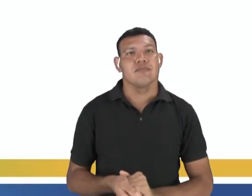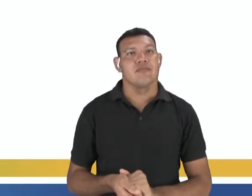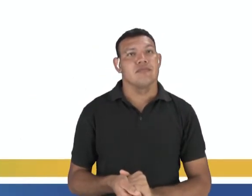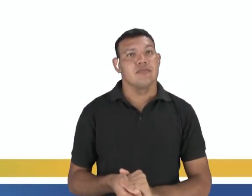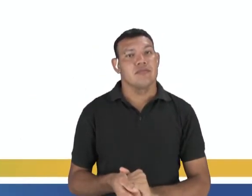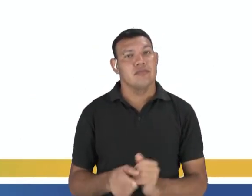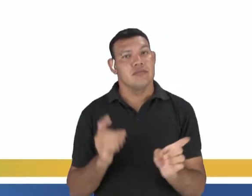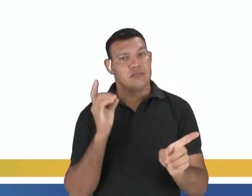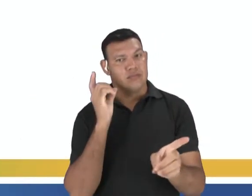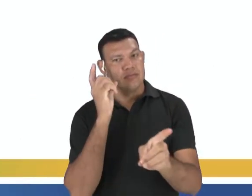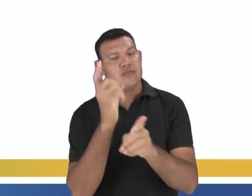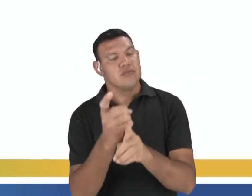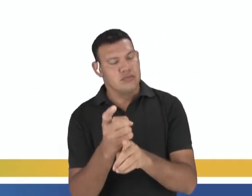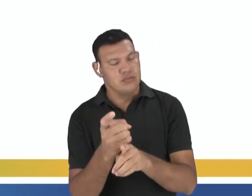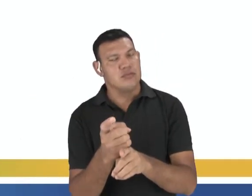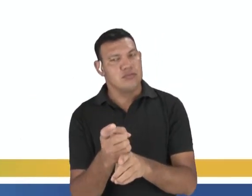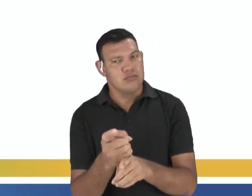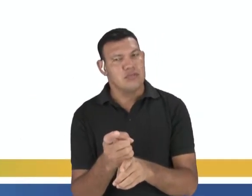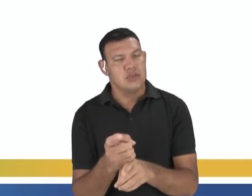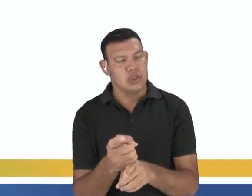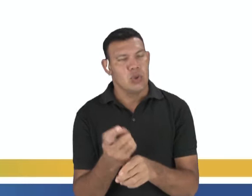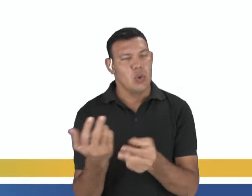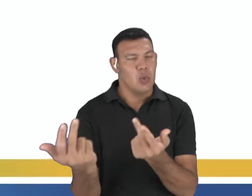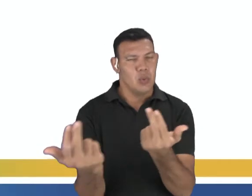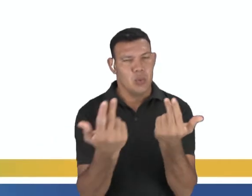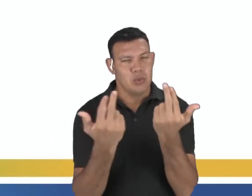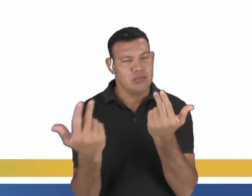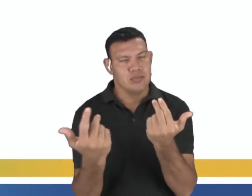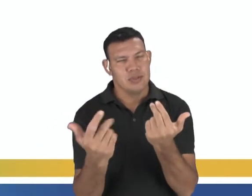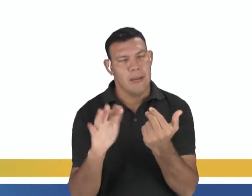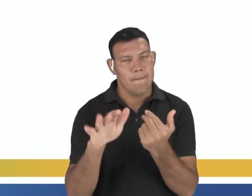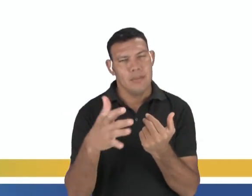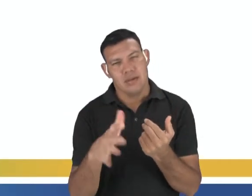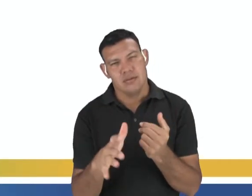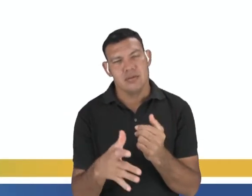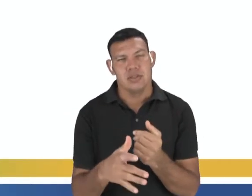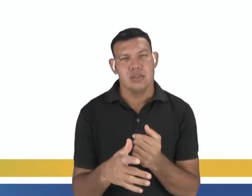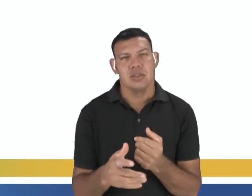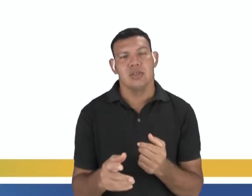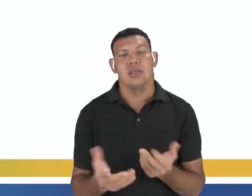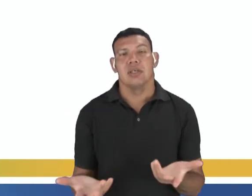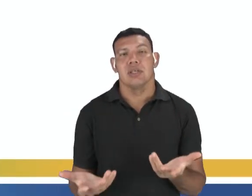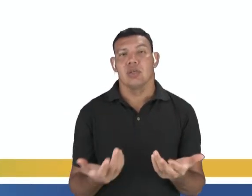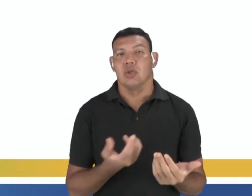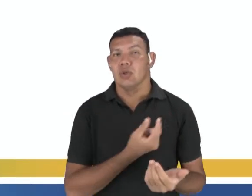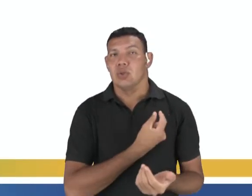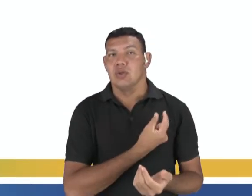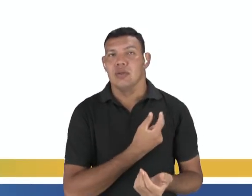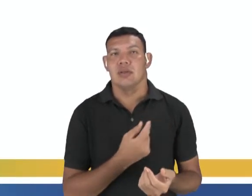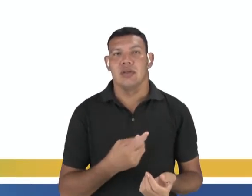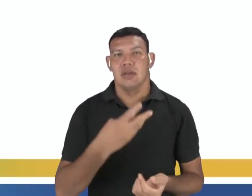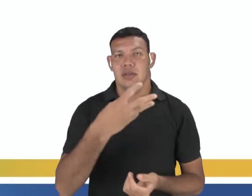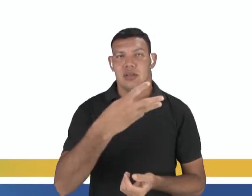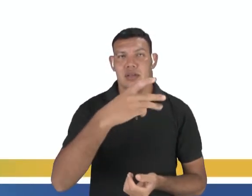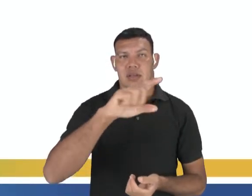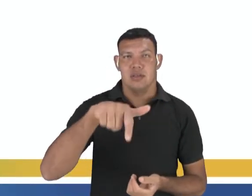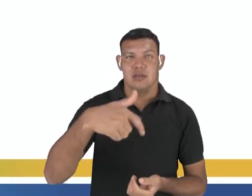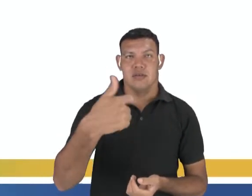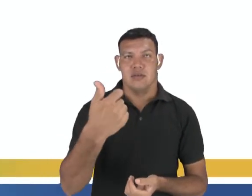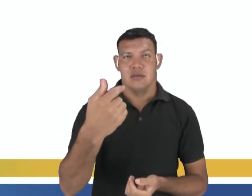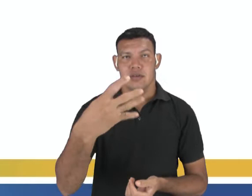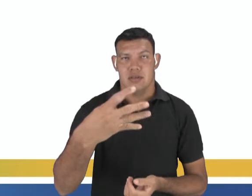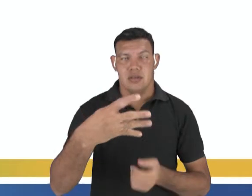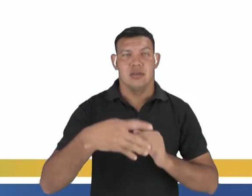um valor constante, aproximadamente igual a 3,14. Esse número irracional ficou conhecido como